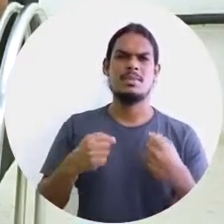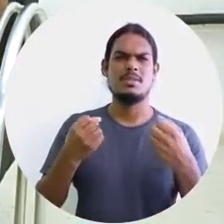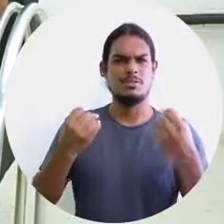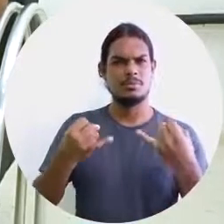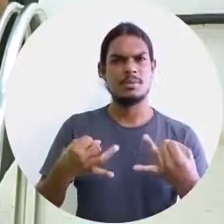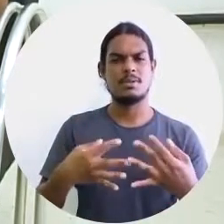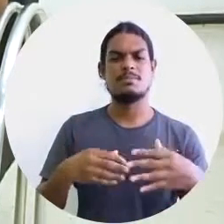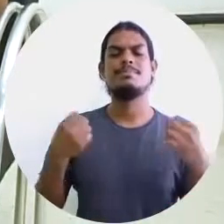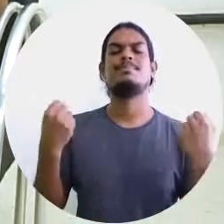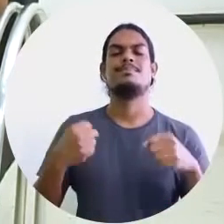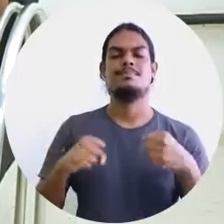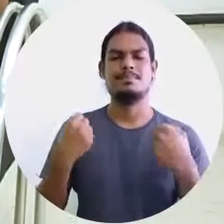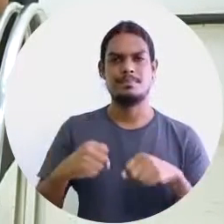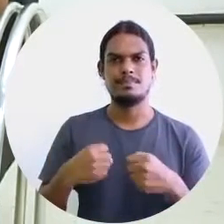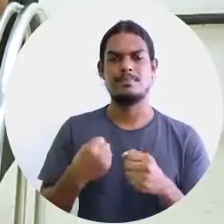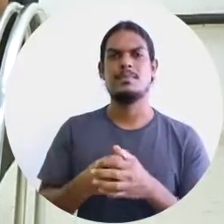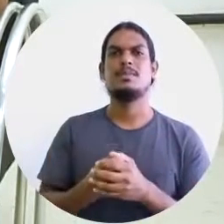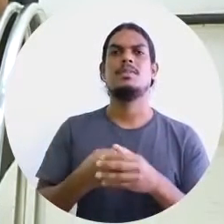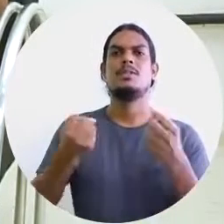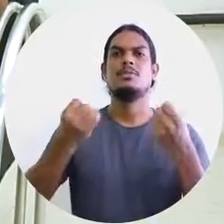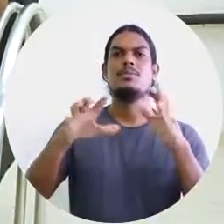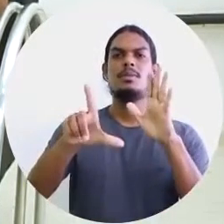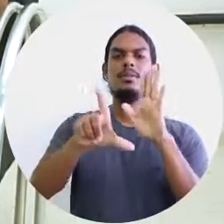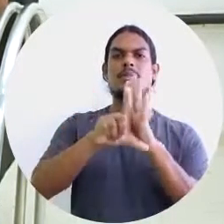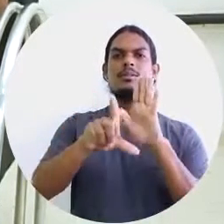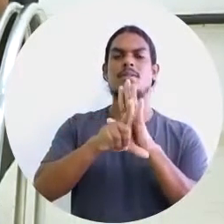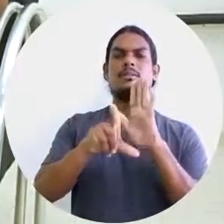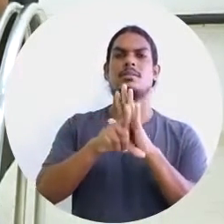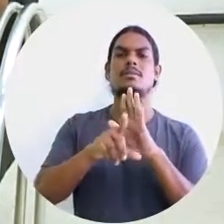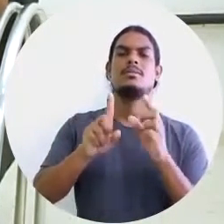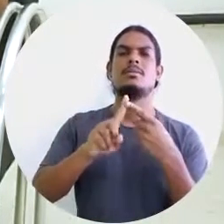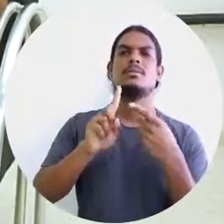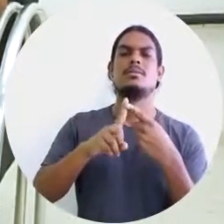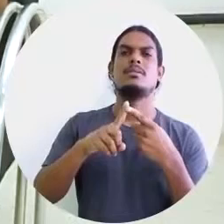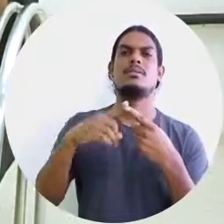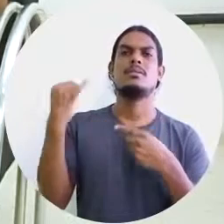for necessário, deve constar. E, inclusive, deve constar